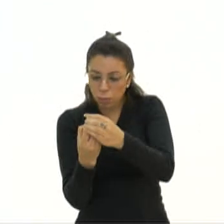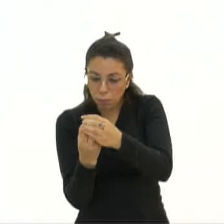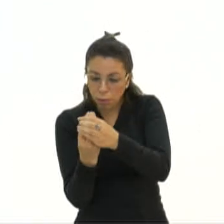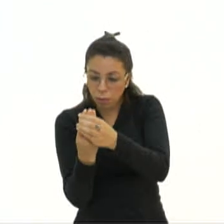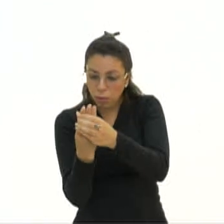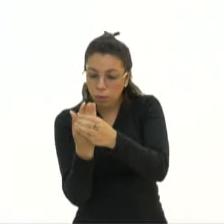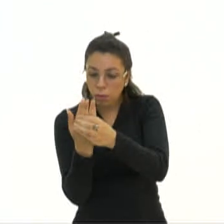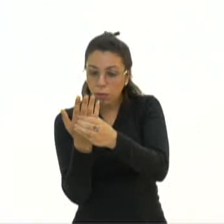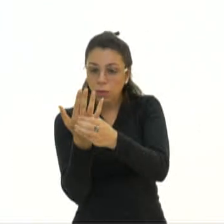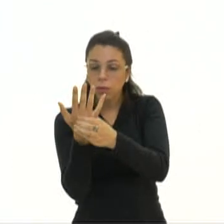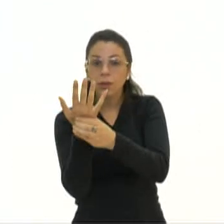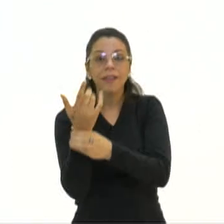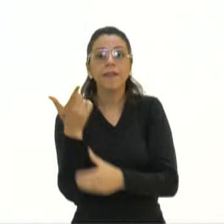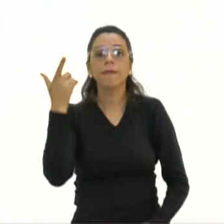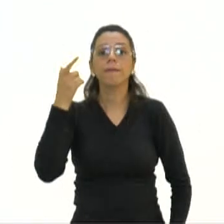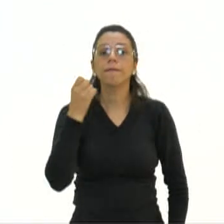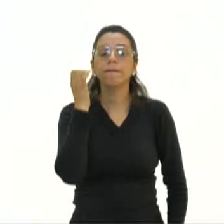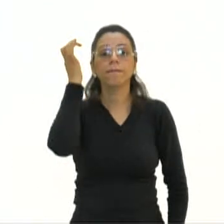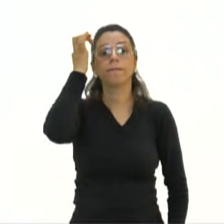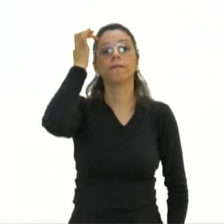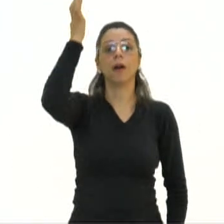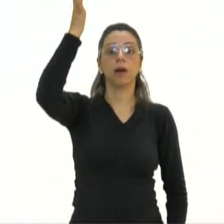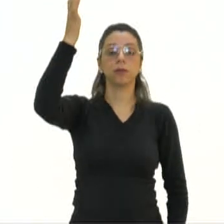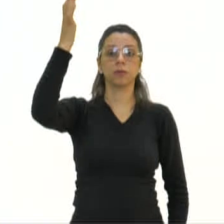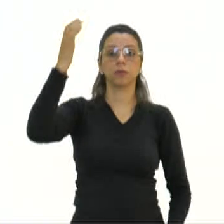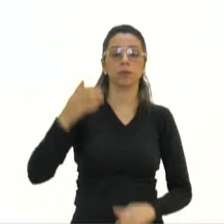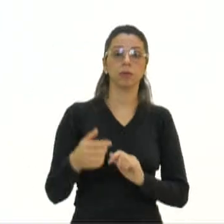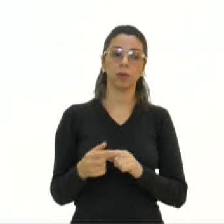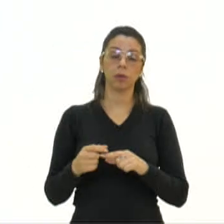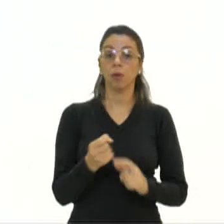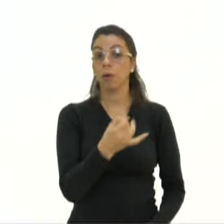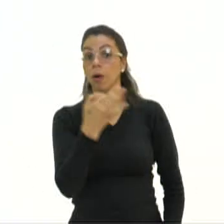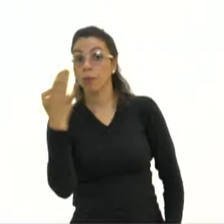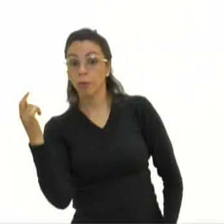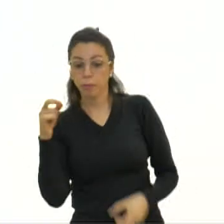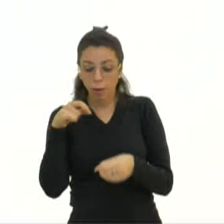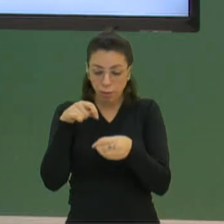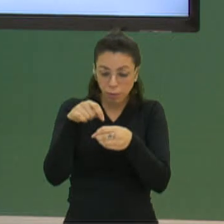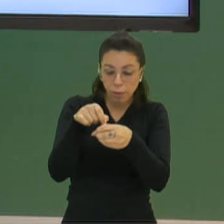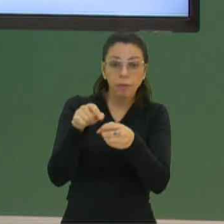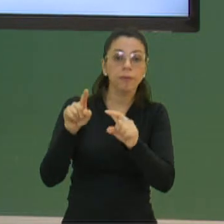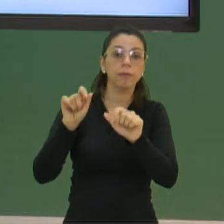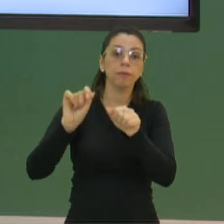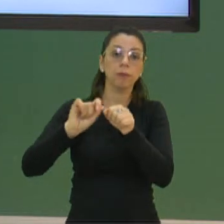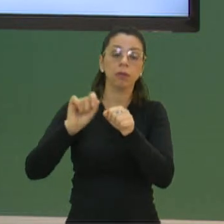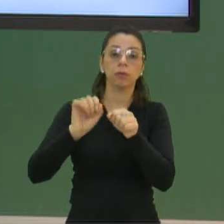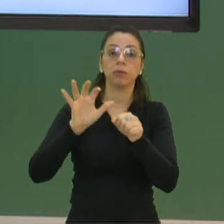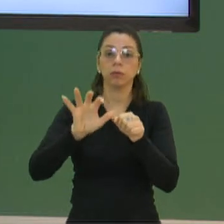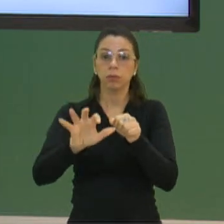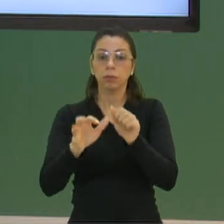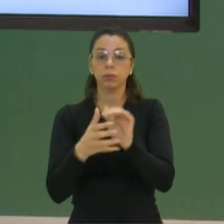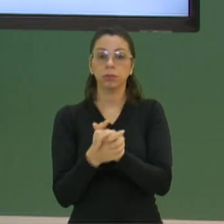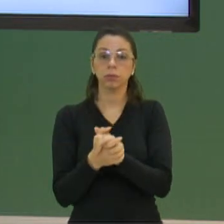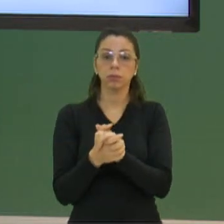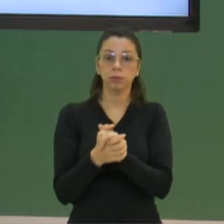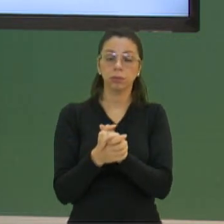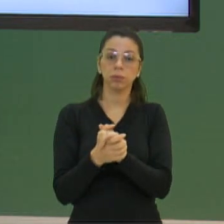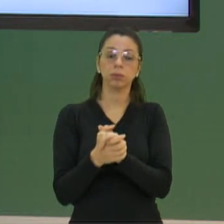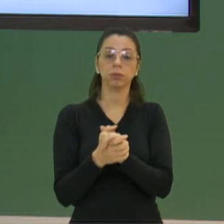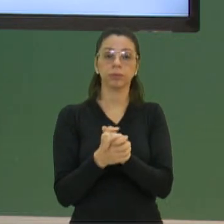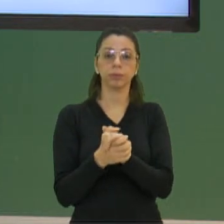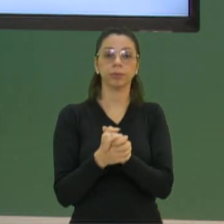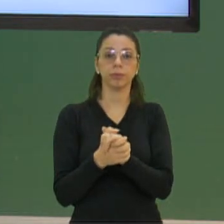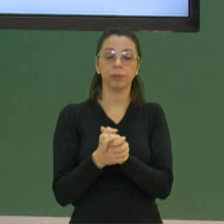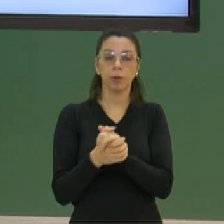cresça com maior facilidade. Algumas sementes, eles também fazem isso para deixar ela num formato regular.